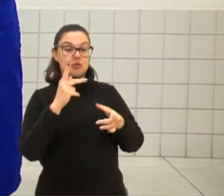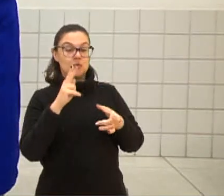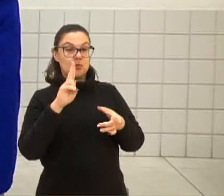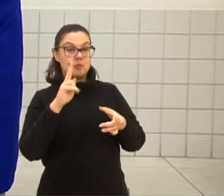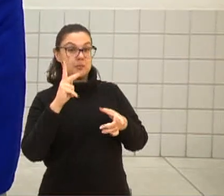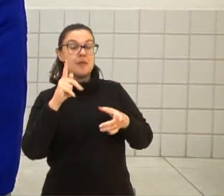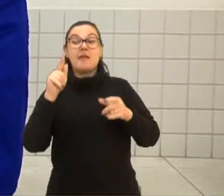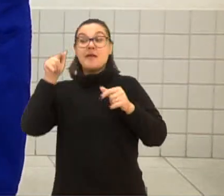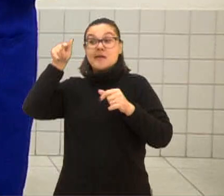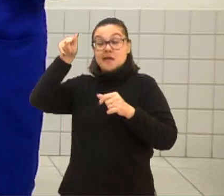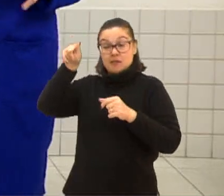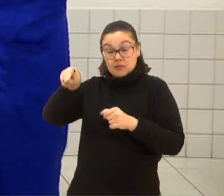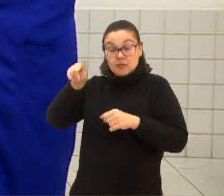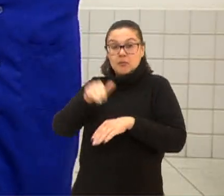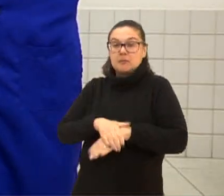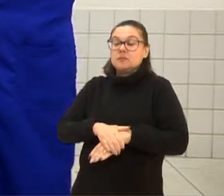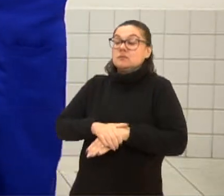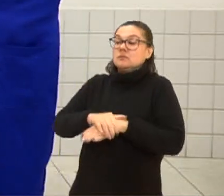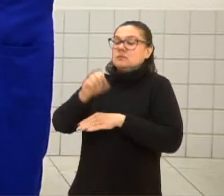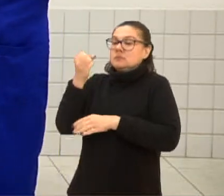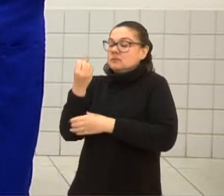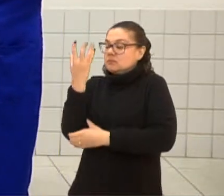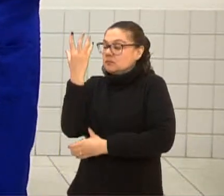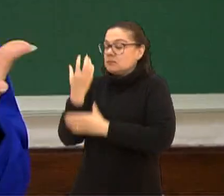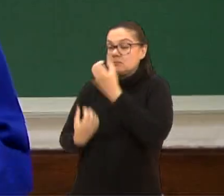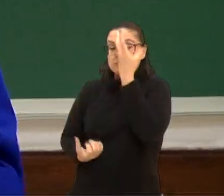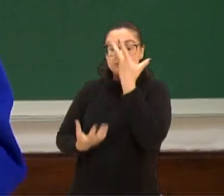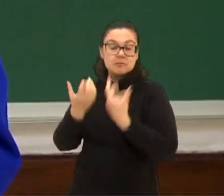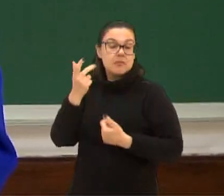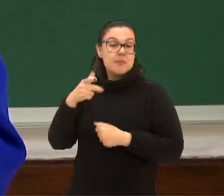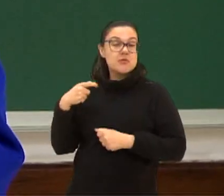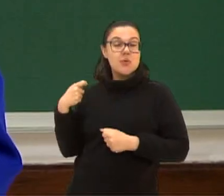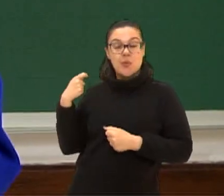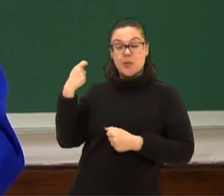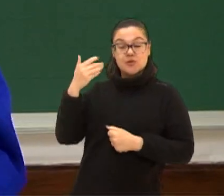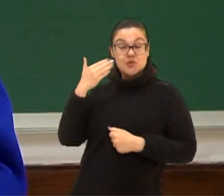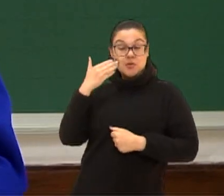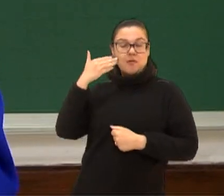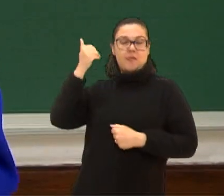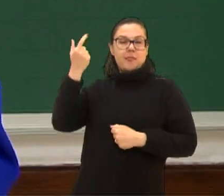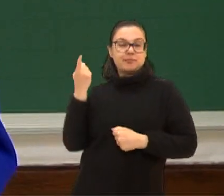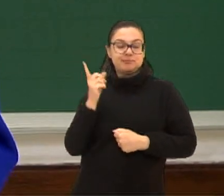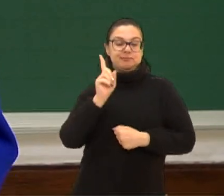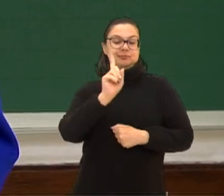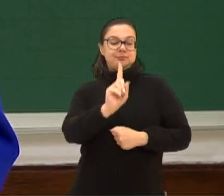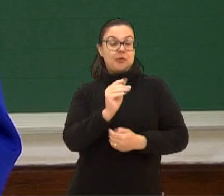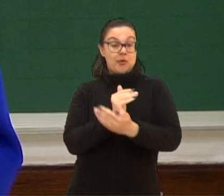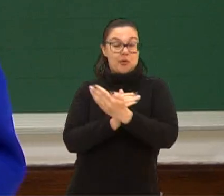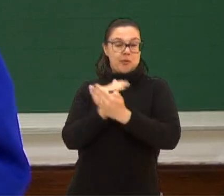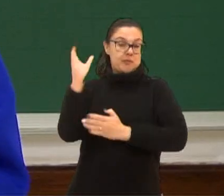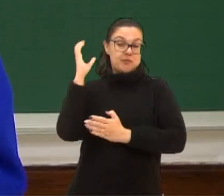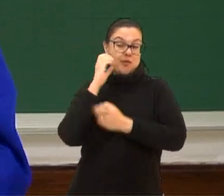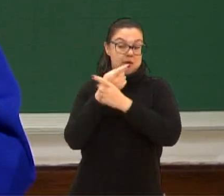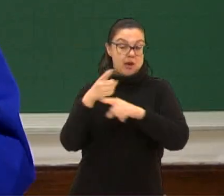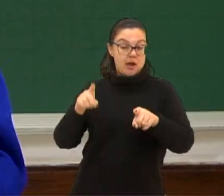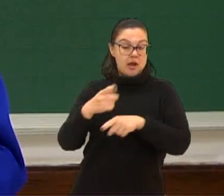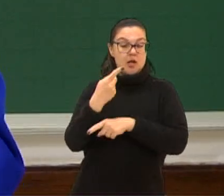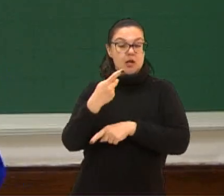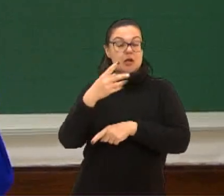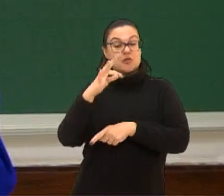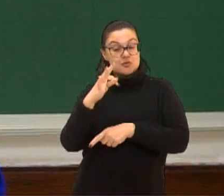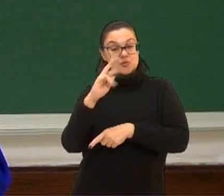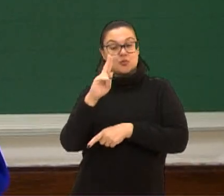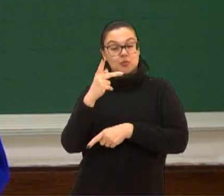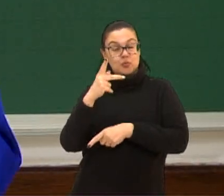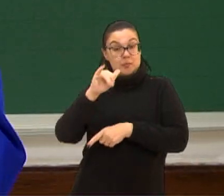foi um celeiro, né, de criação para muitos artistas, né? Muitos artistas começaram na Rádio Tupi, né? Então, antes da invenção